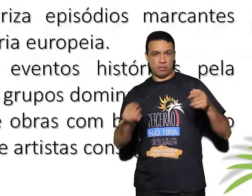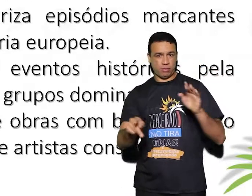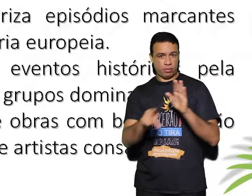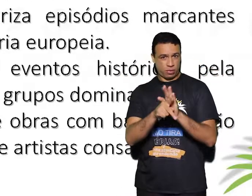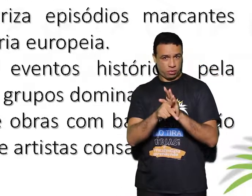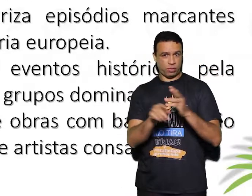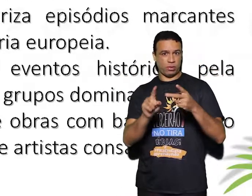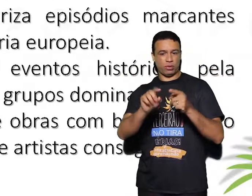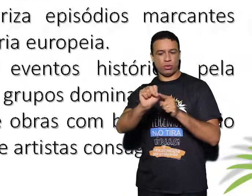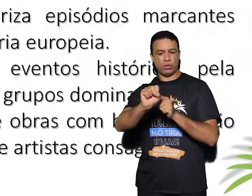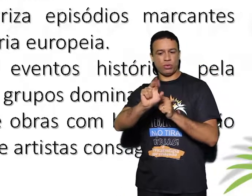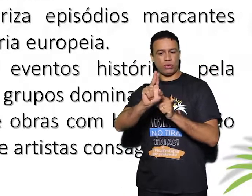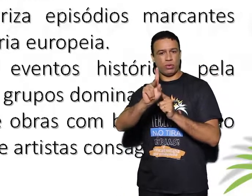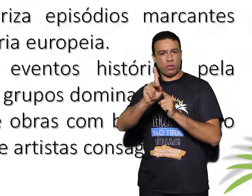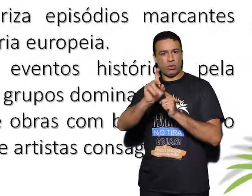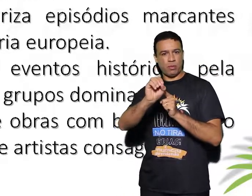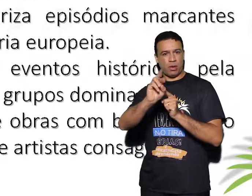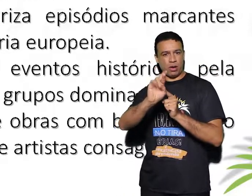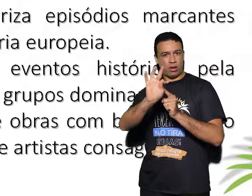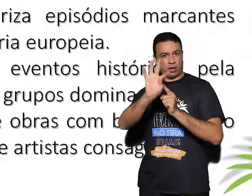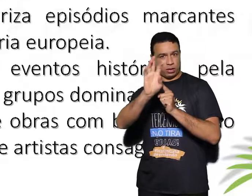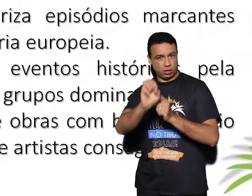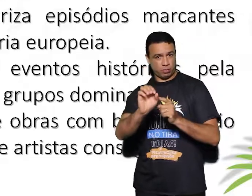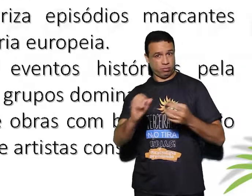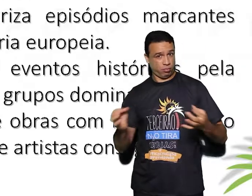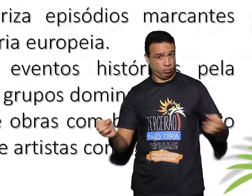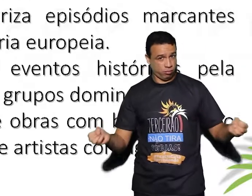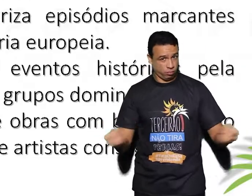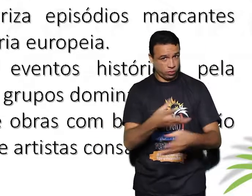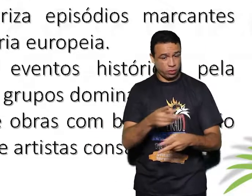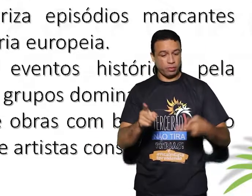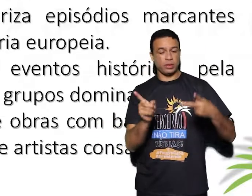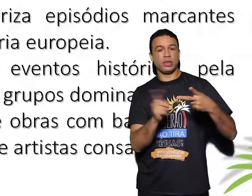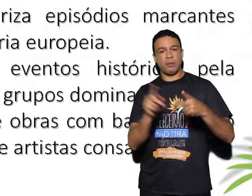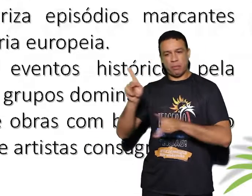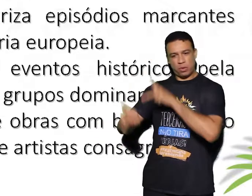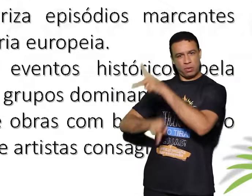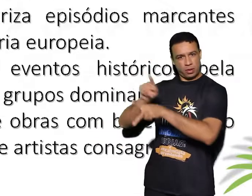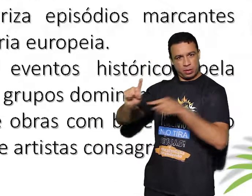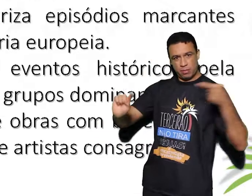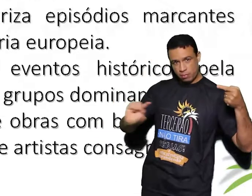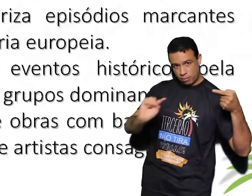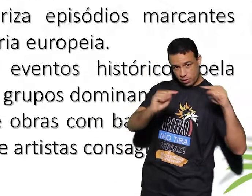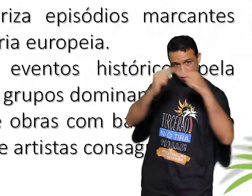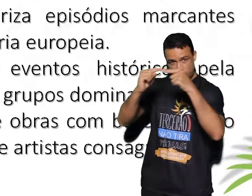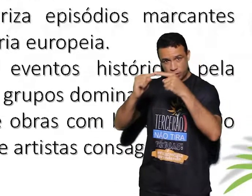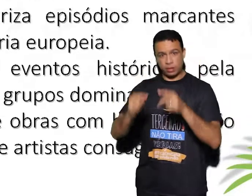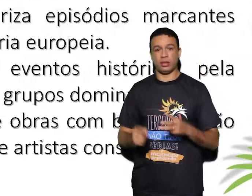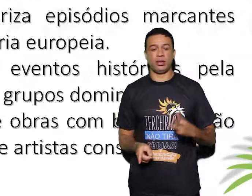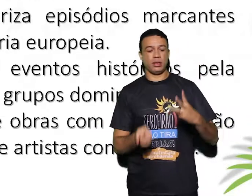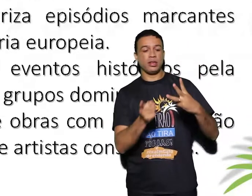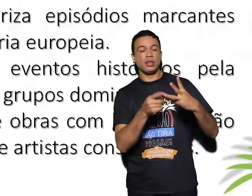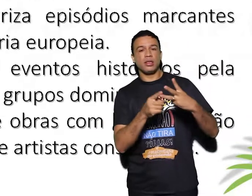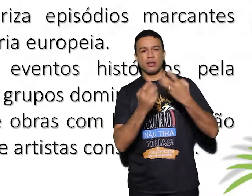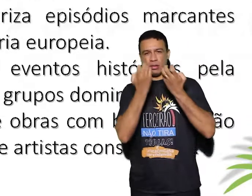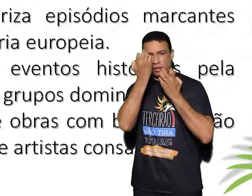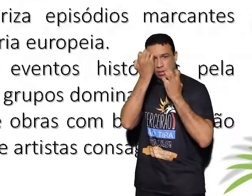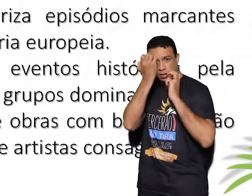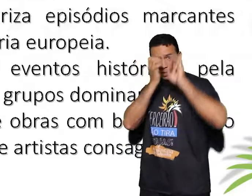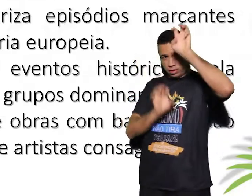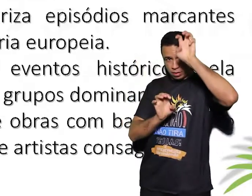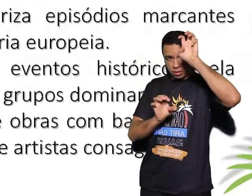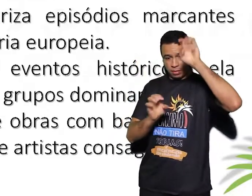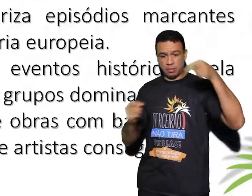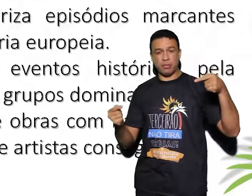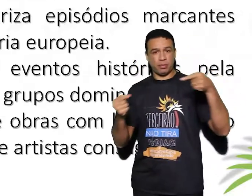reflete a percepção da população sobre a realidade, caricaturiza episódios marcantes da história europeia, idealiza